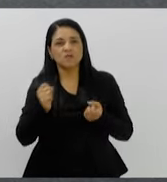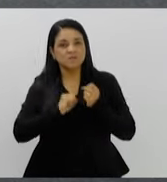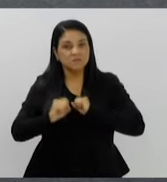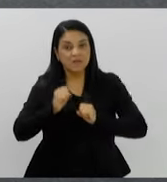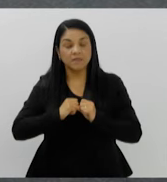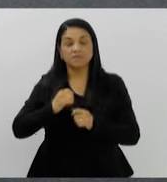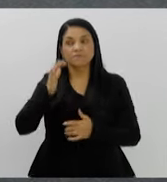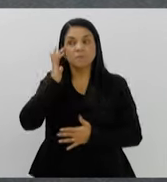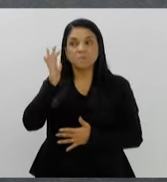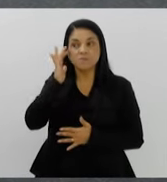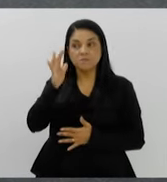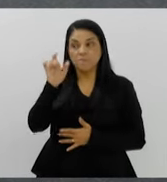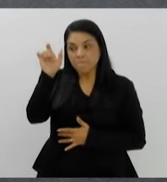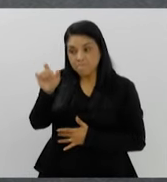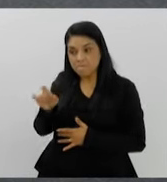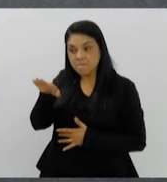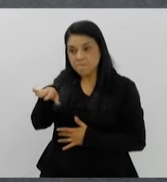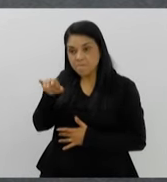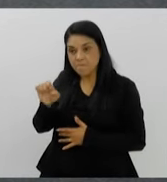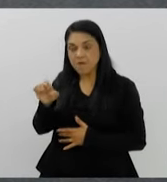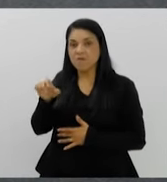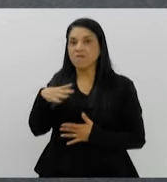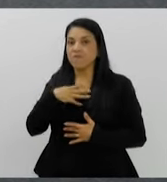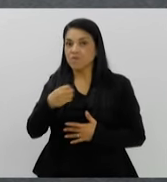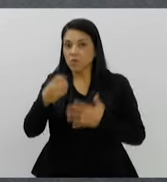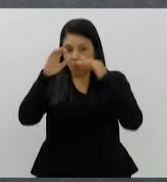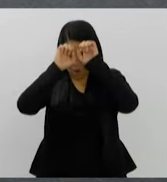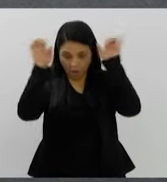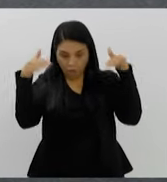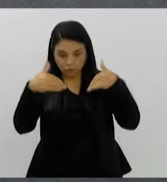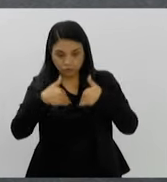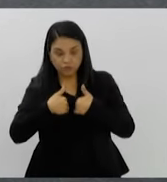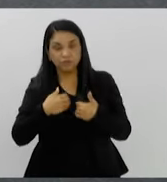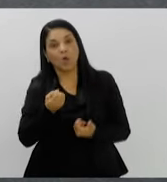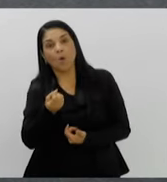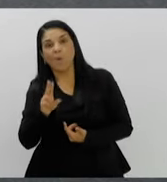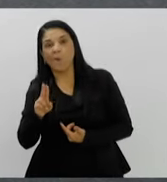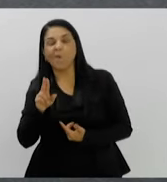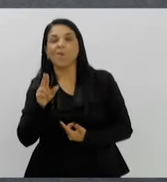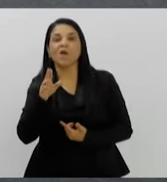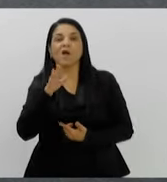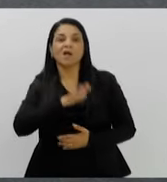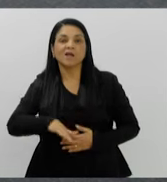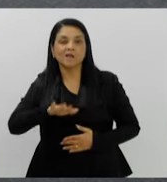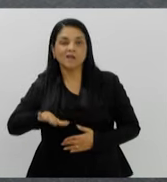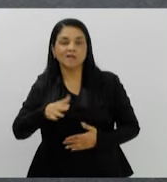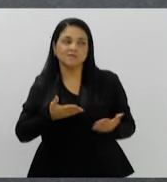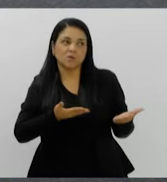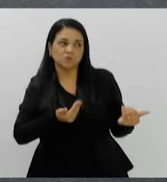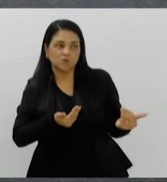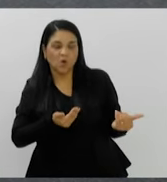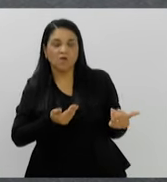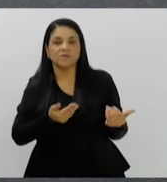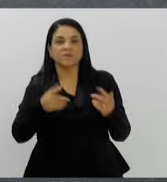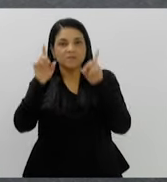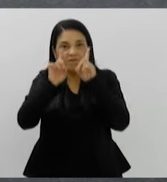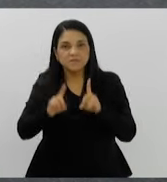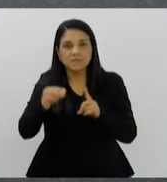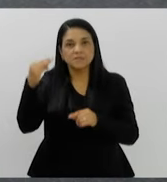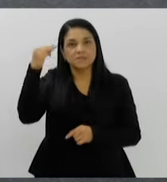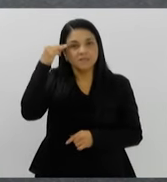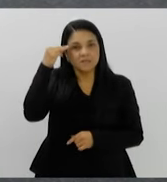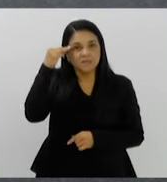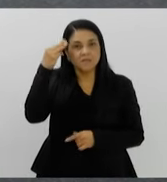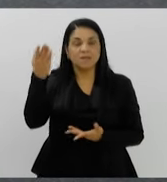imagina aquela mãe que tá com filho autista uma criança com deficiência um jovem com alguma deficiência intelectual essa carga